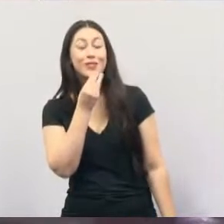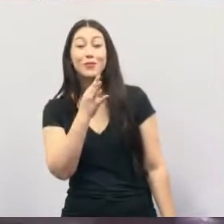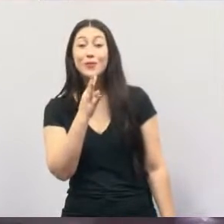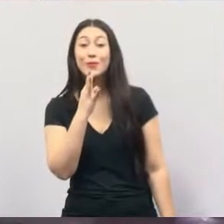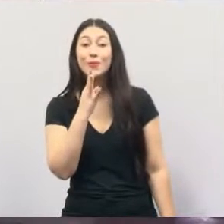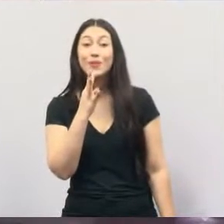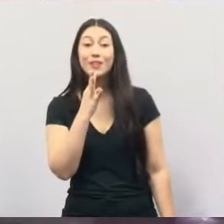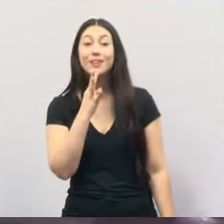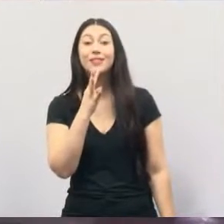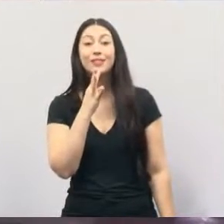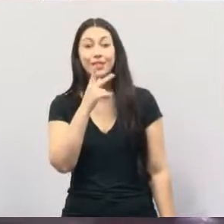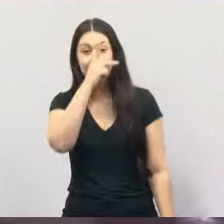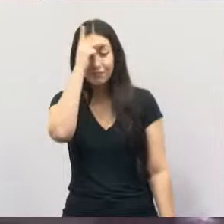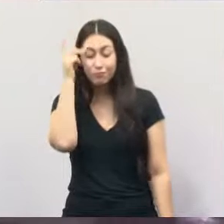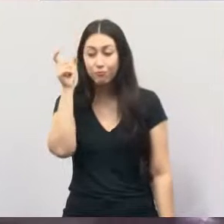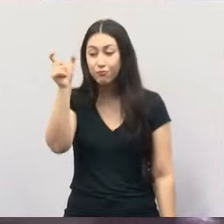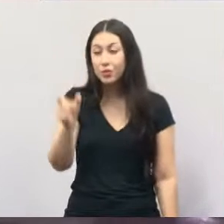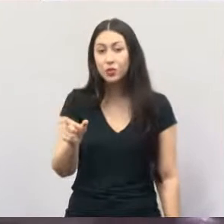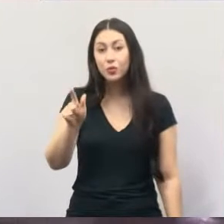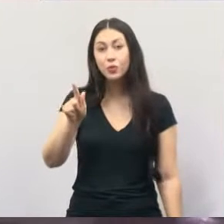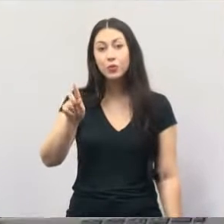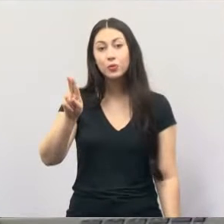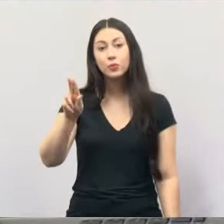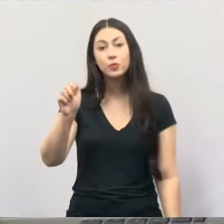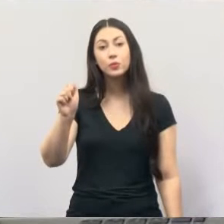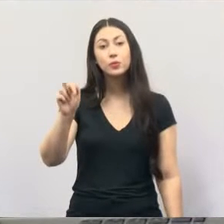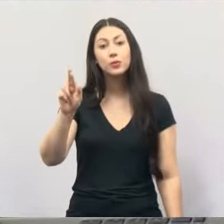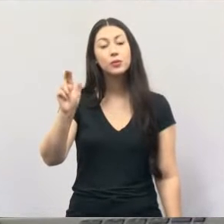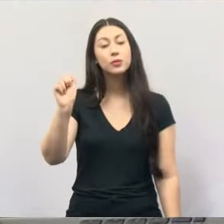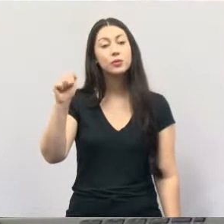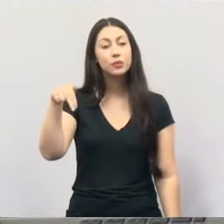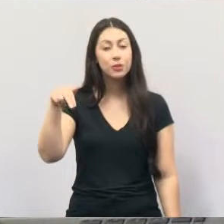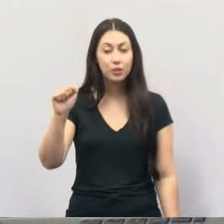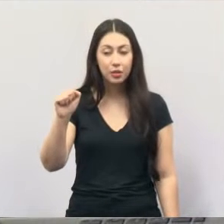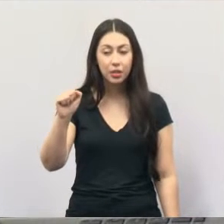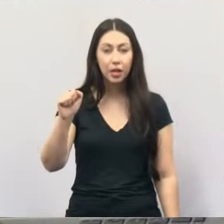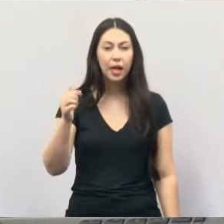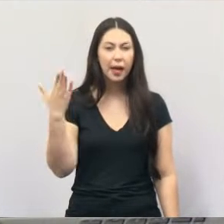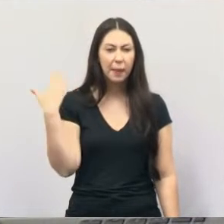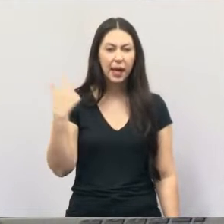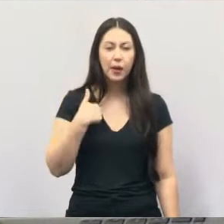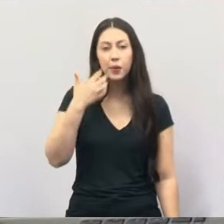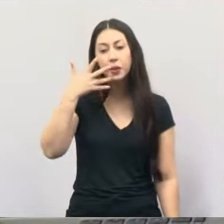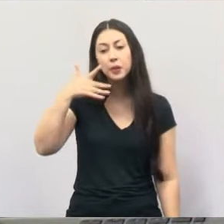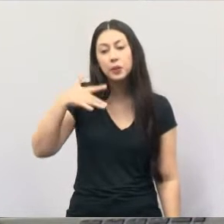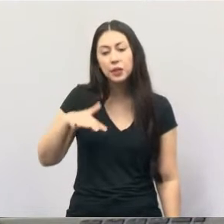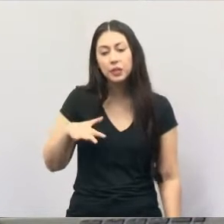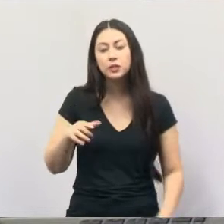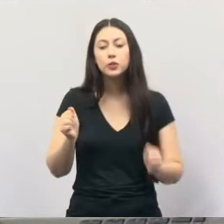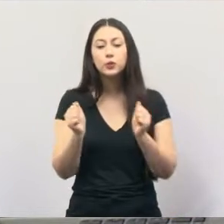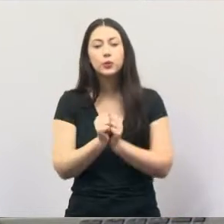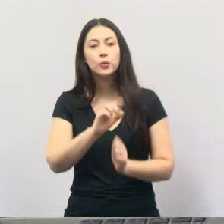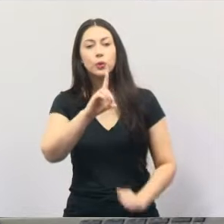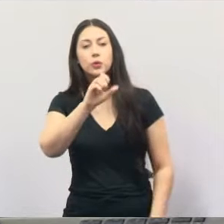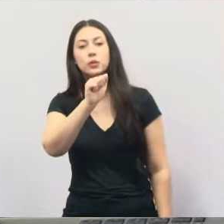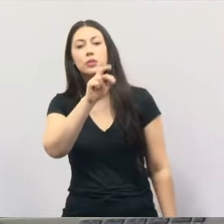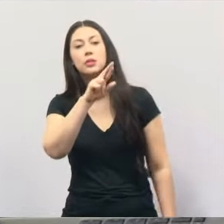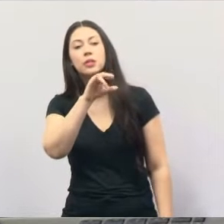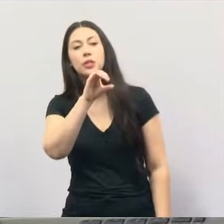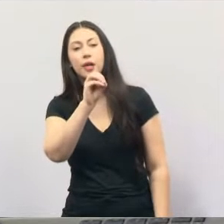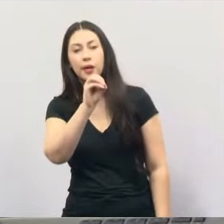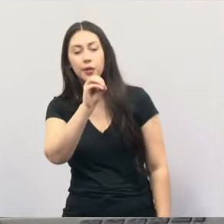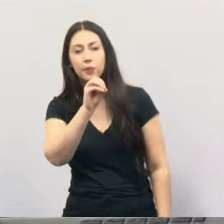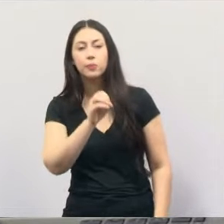Guaraná desde criança. Guaraná Esteves ali, o Dário, que está presente aqui, o